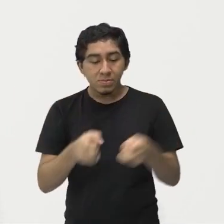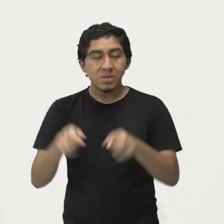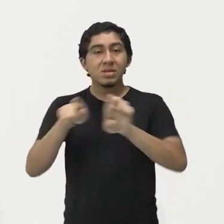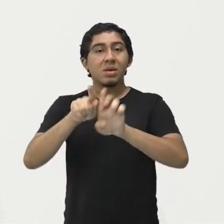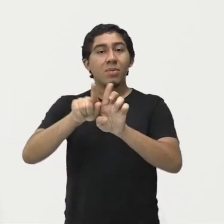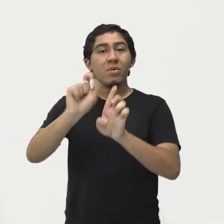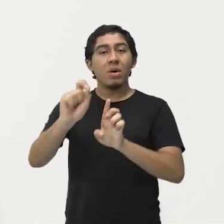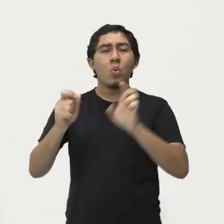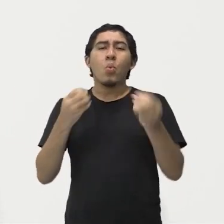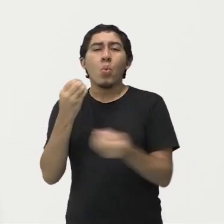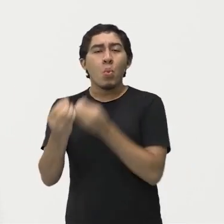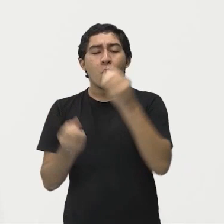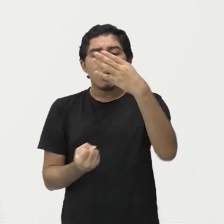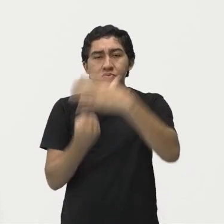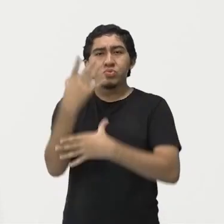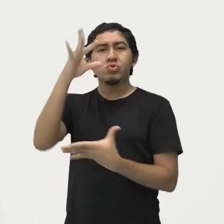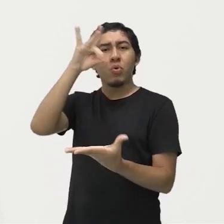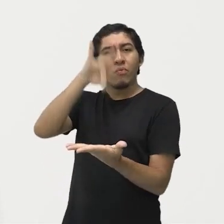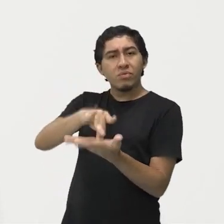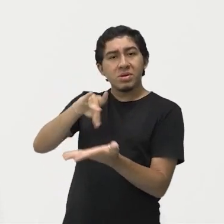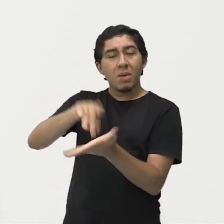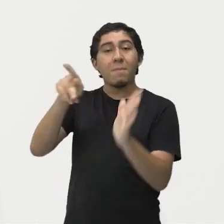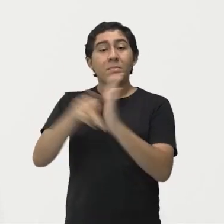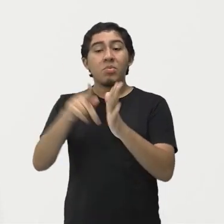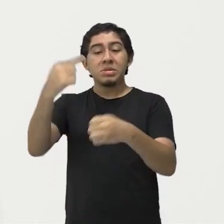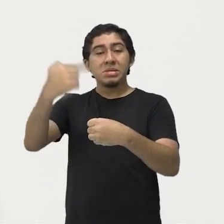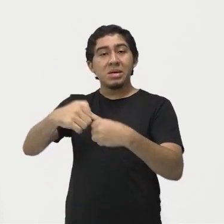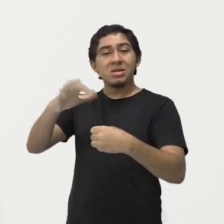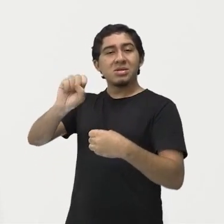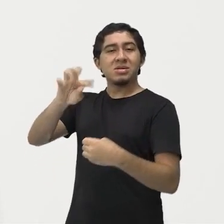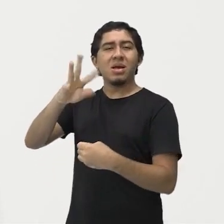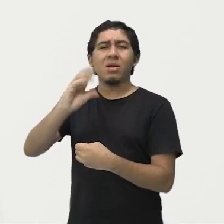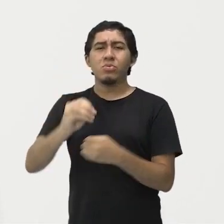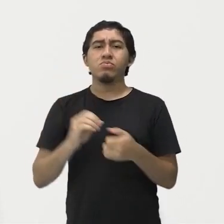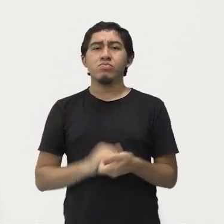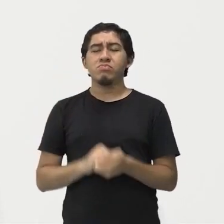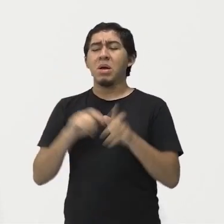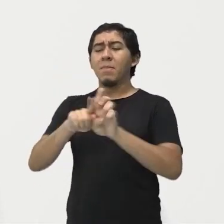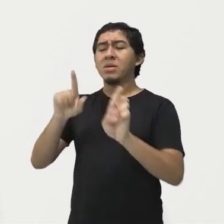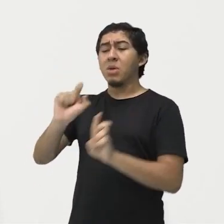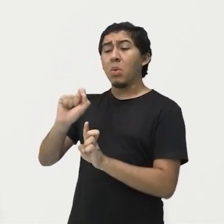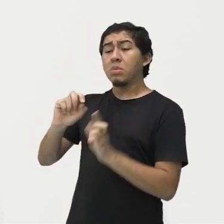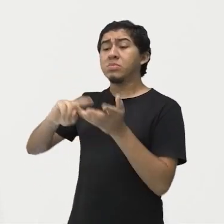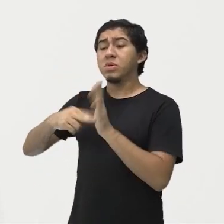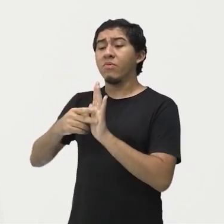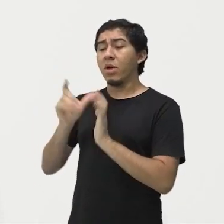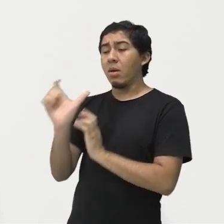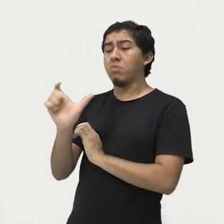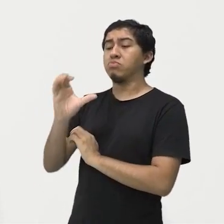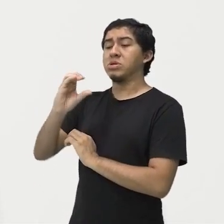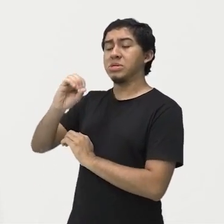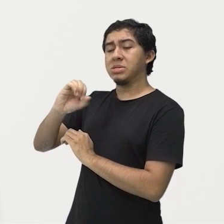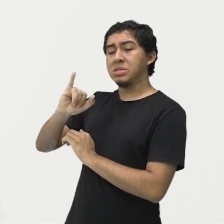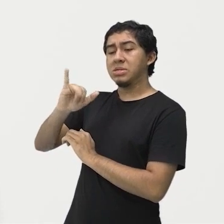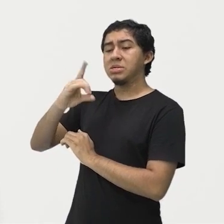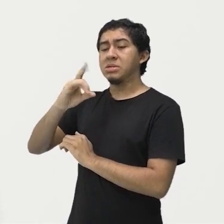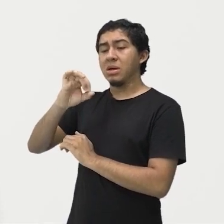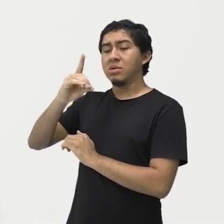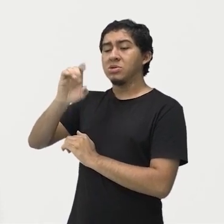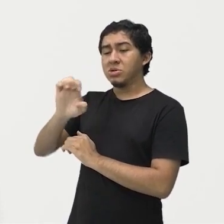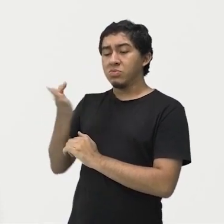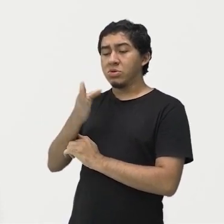das cidades-estados. Professor, mas o que é mesmo uma cidade-estado? Uma